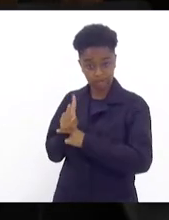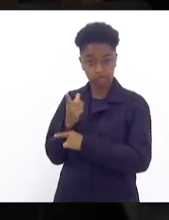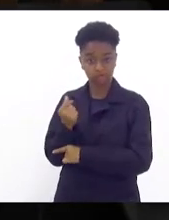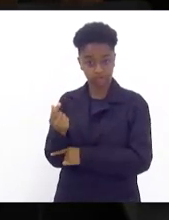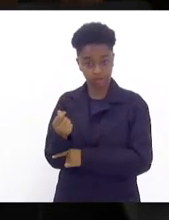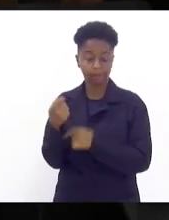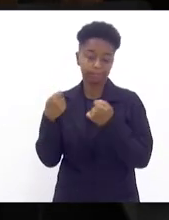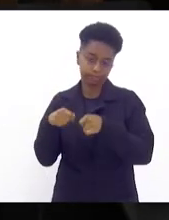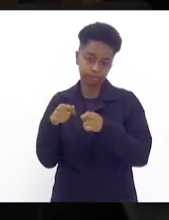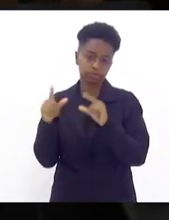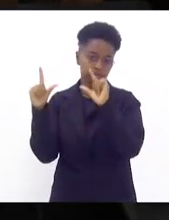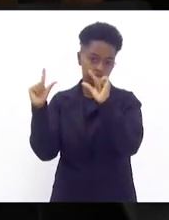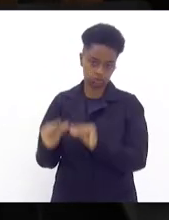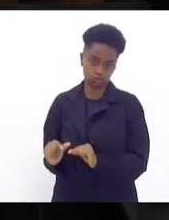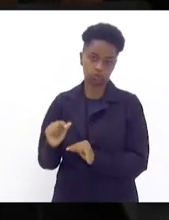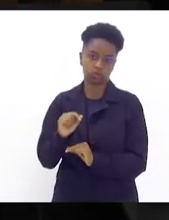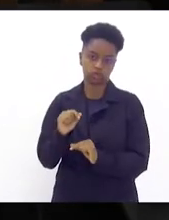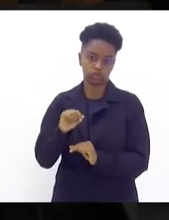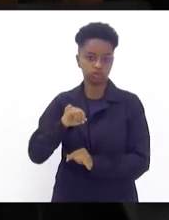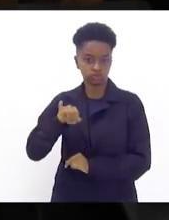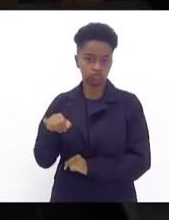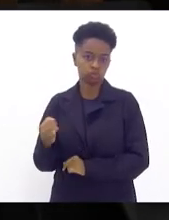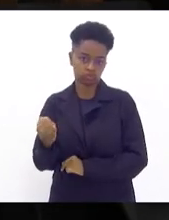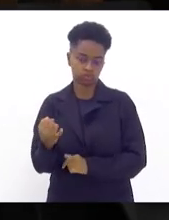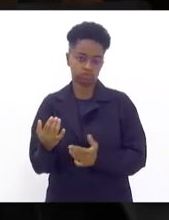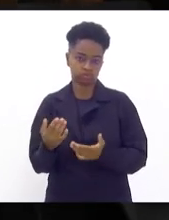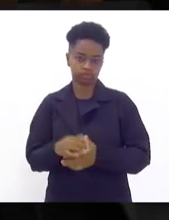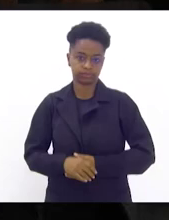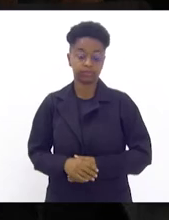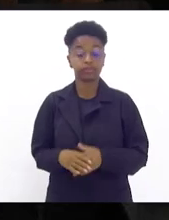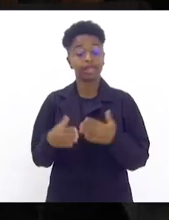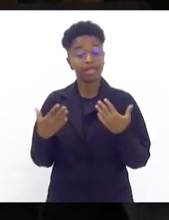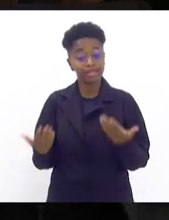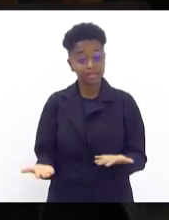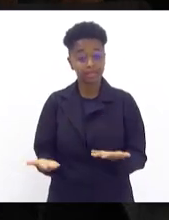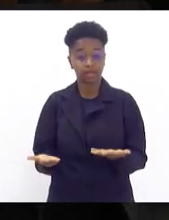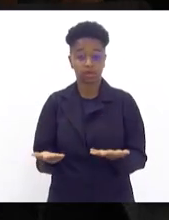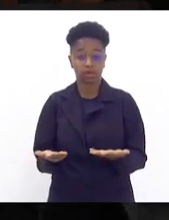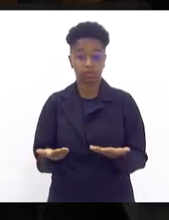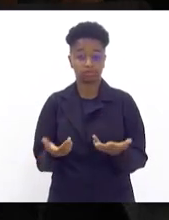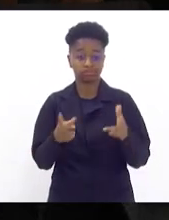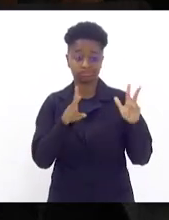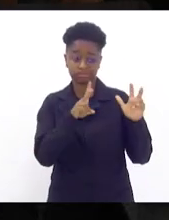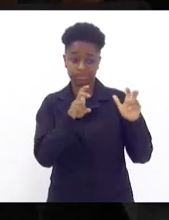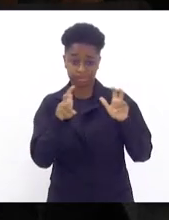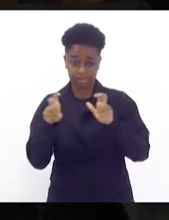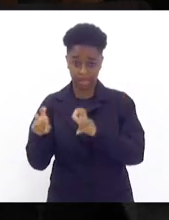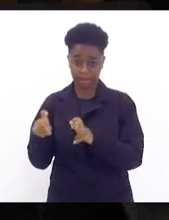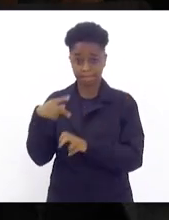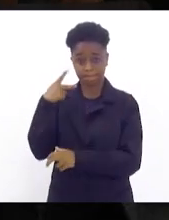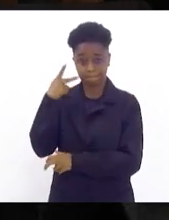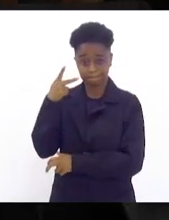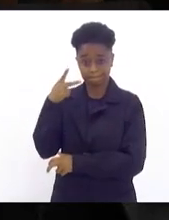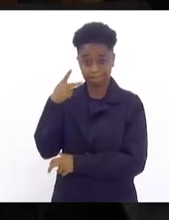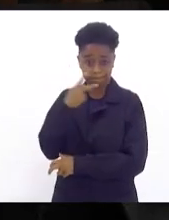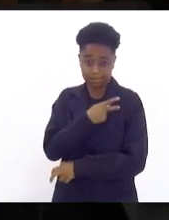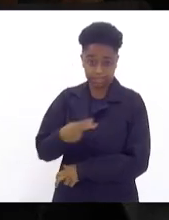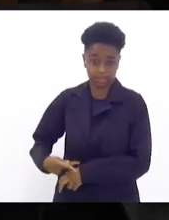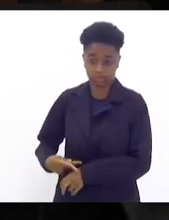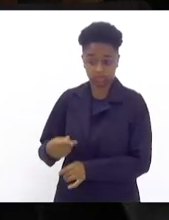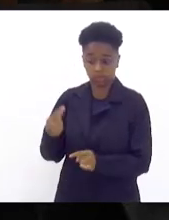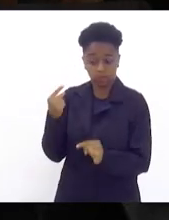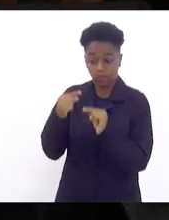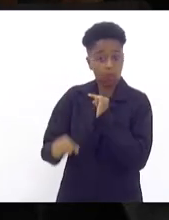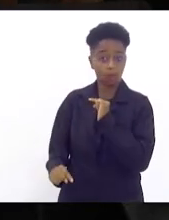mais baixo. Essas posições, deputada presidente, não se conciliam.